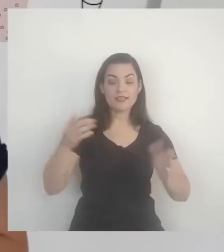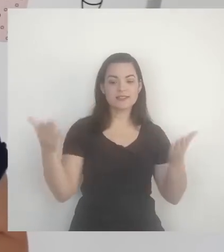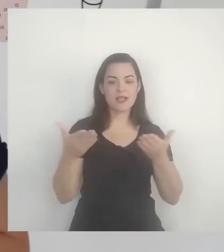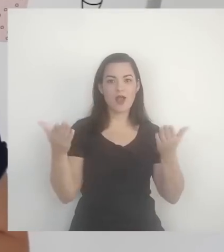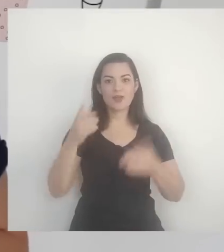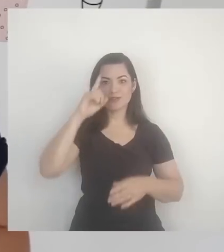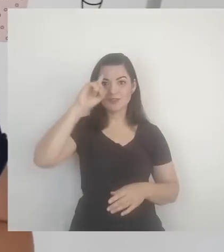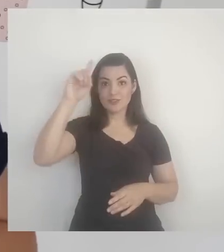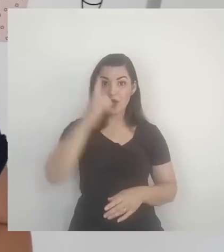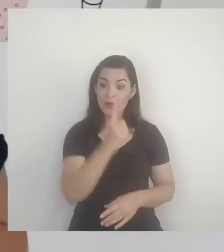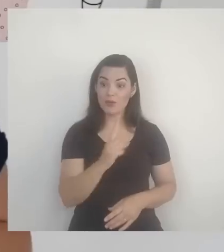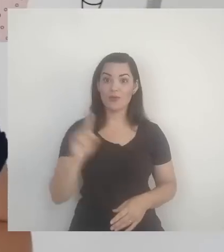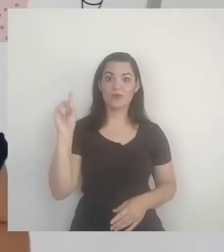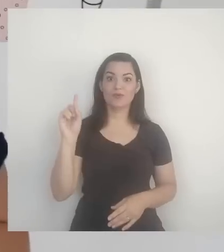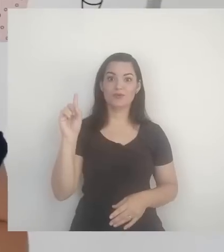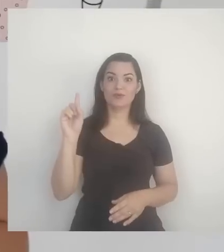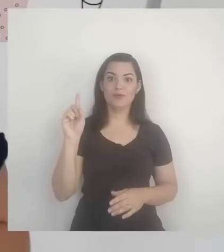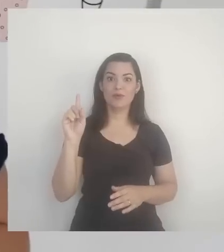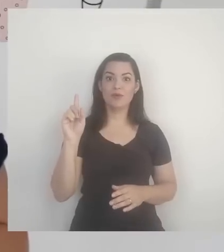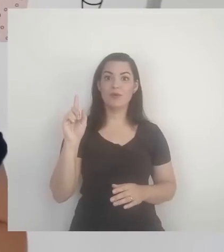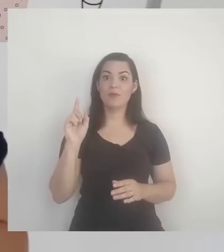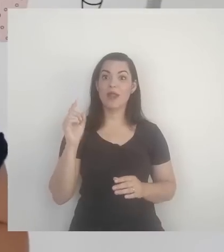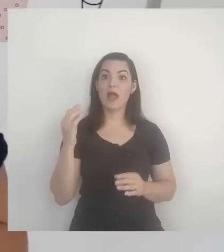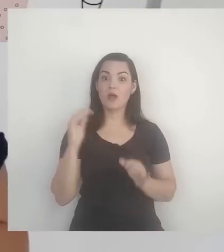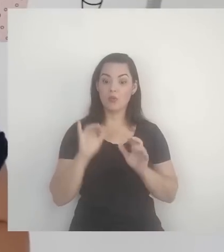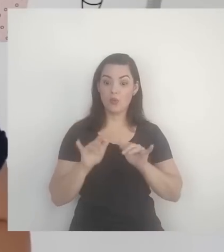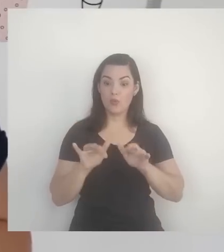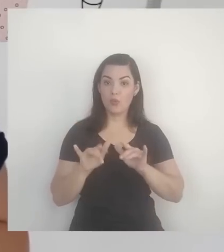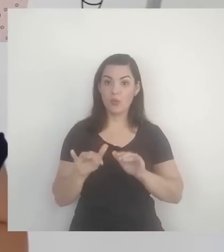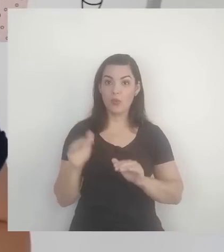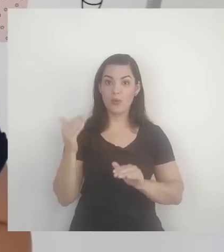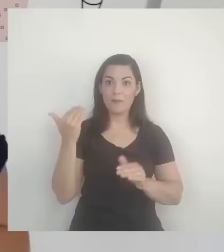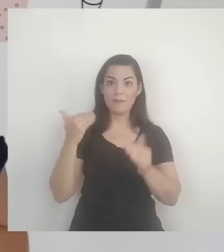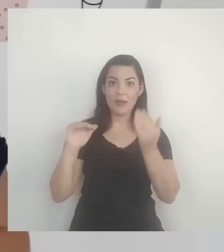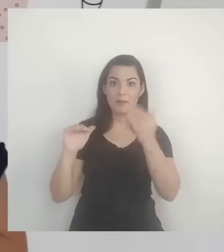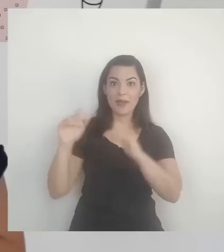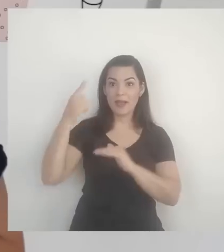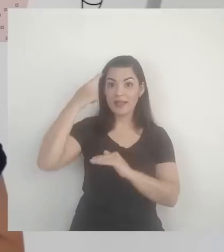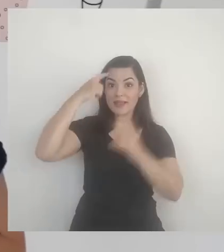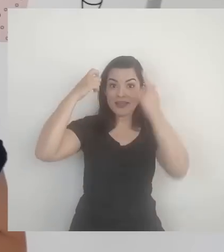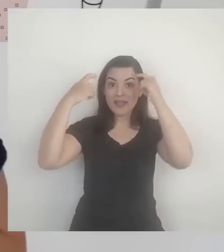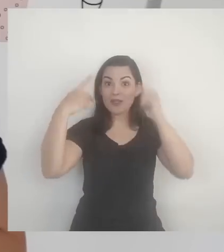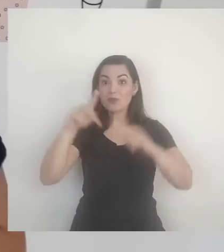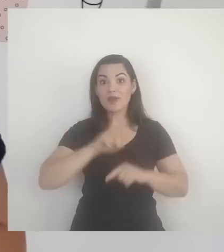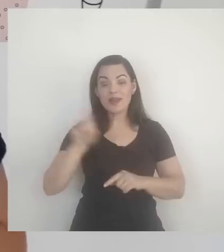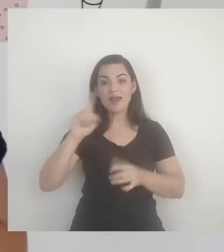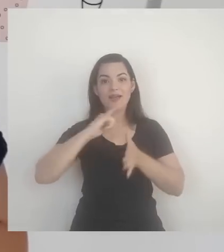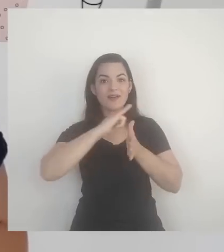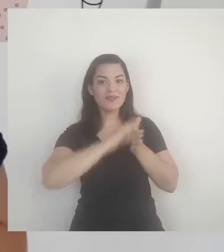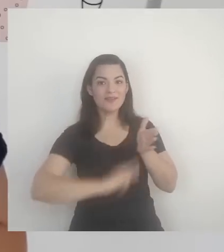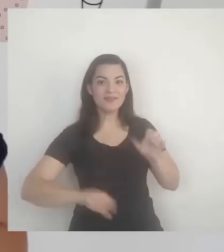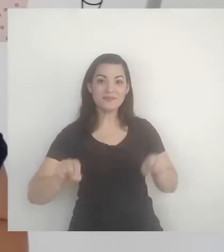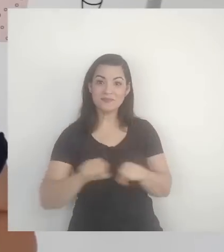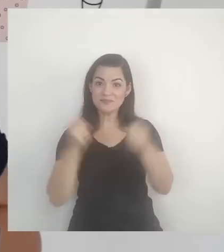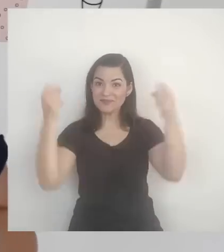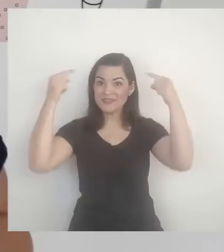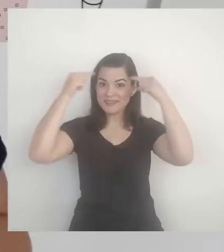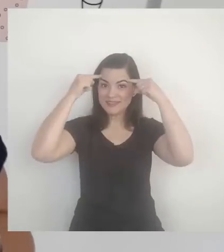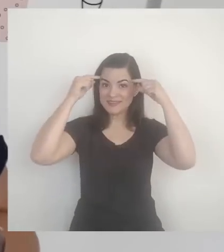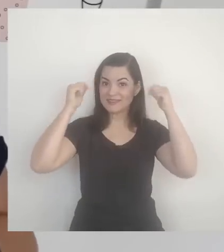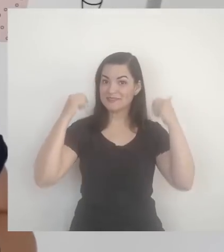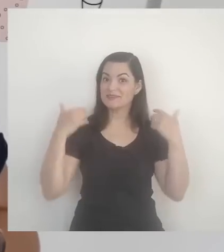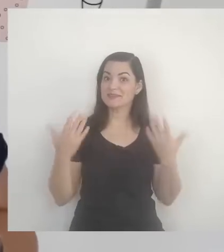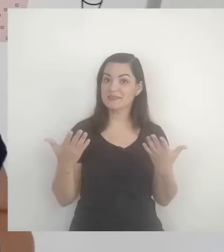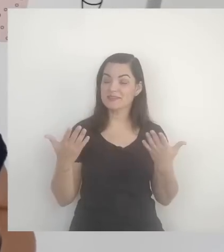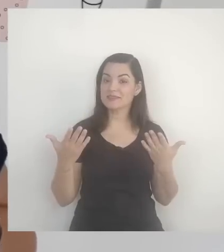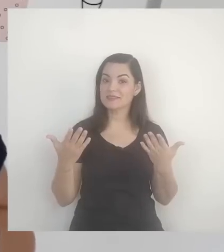último dia para preenchimento das hipóteses lá no formulário do Quebrando a Cuca.